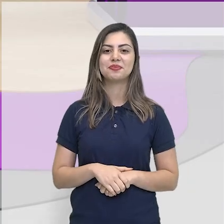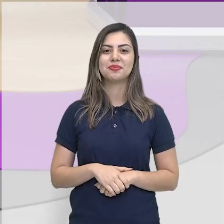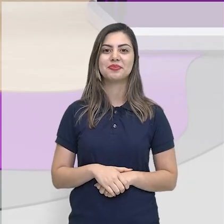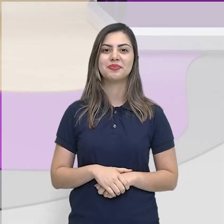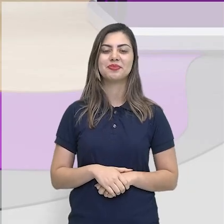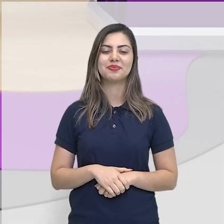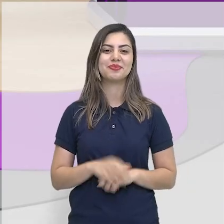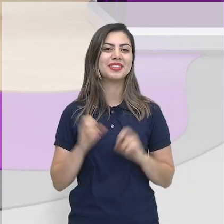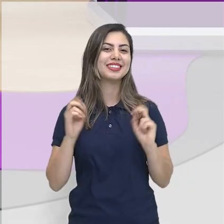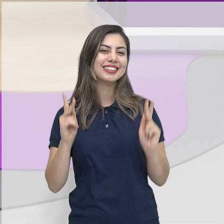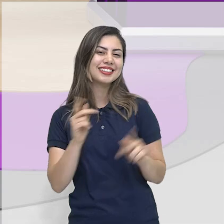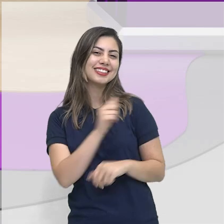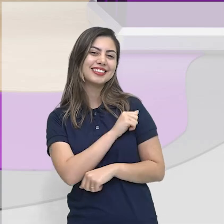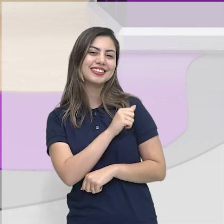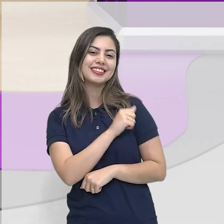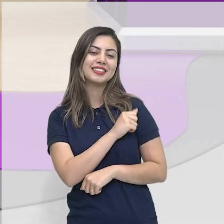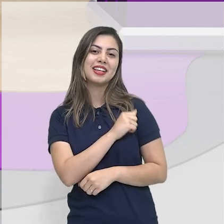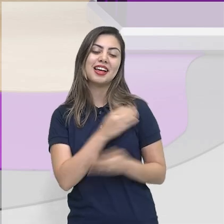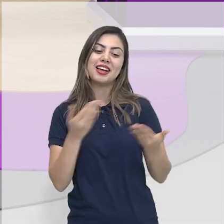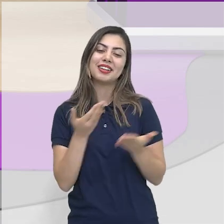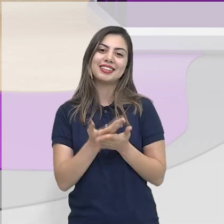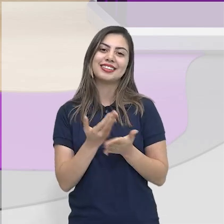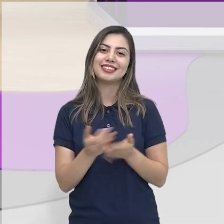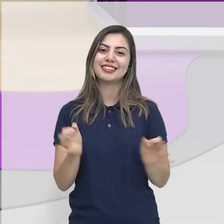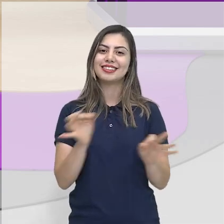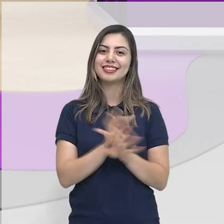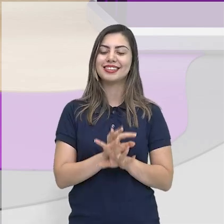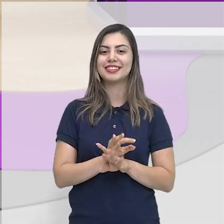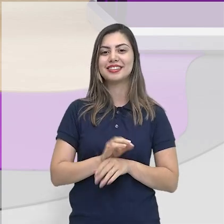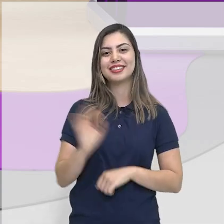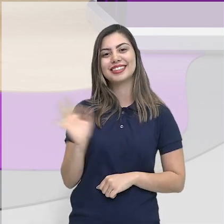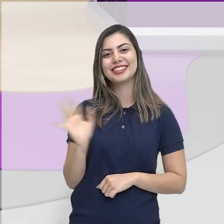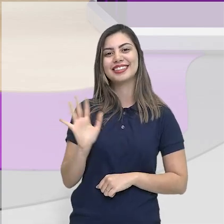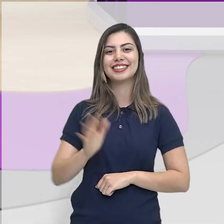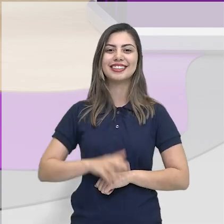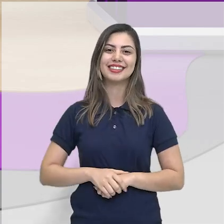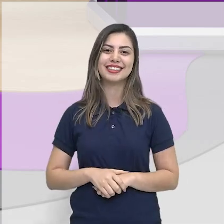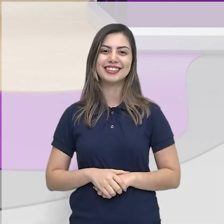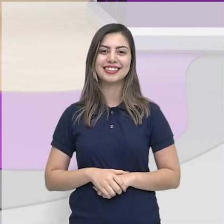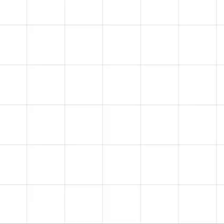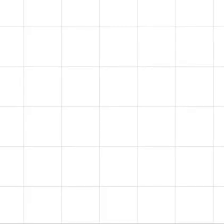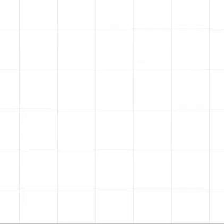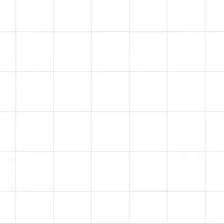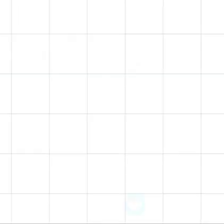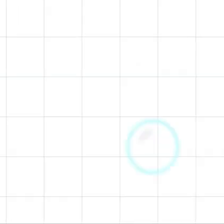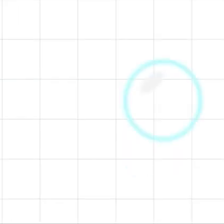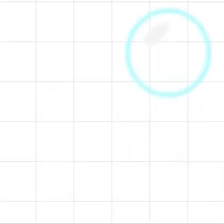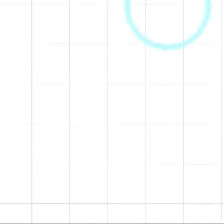Beleza, meu povo? Eu vou ficando por aqui, espero que vocês tenham gostado. Tchau!